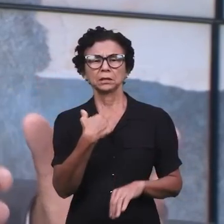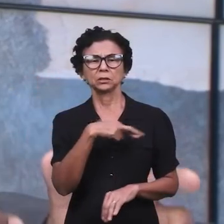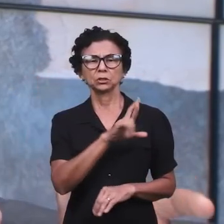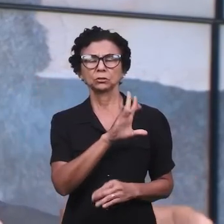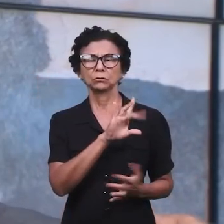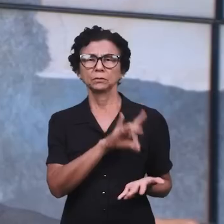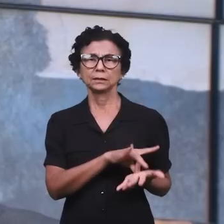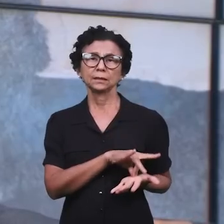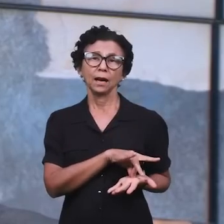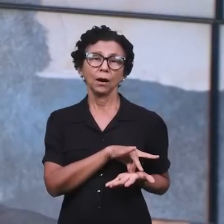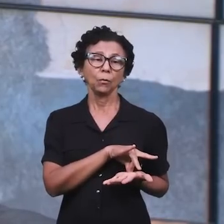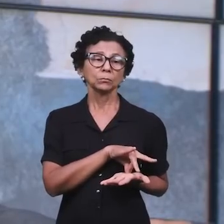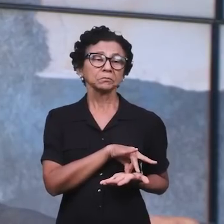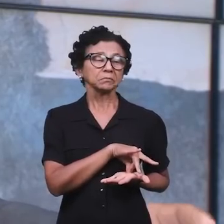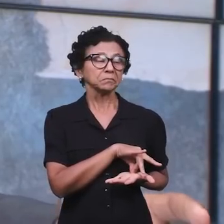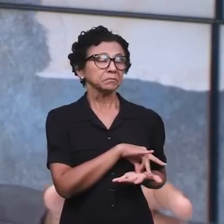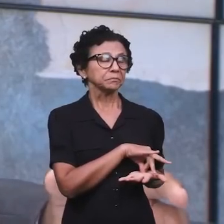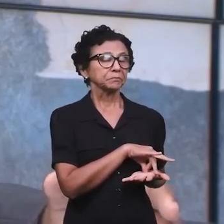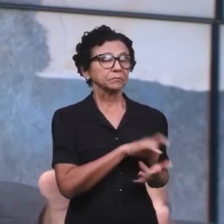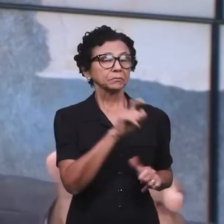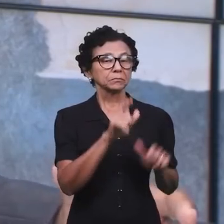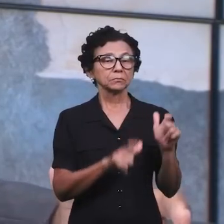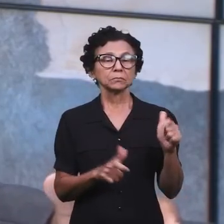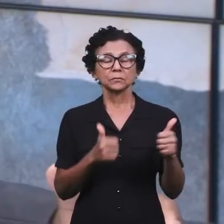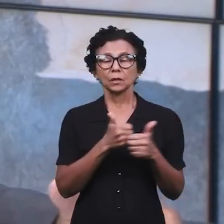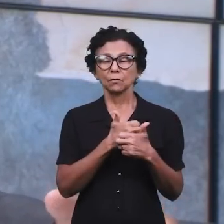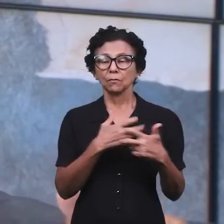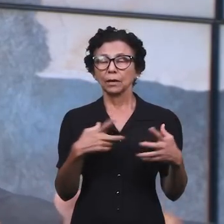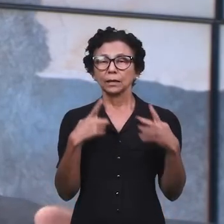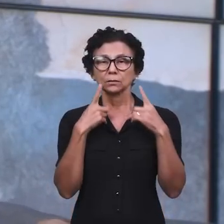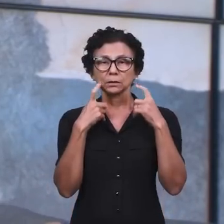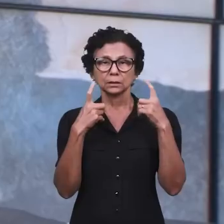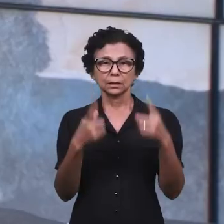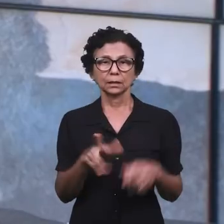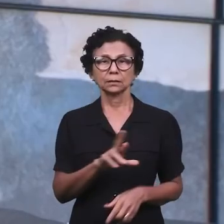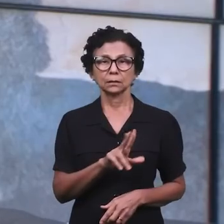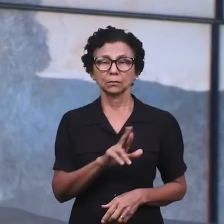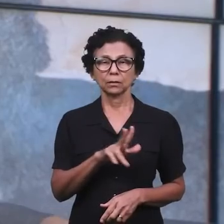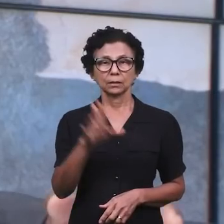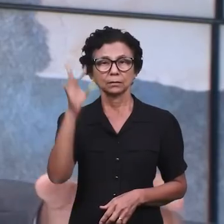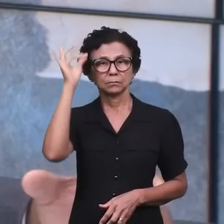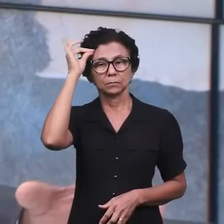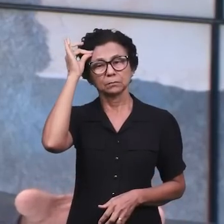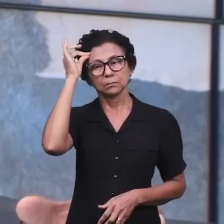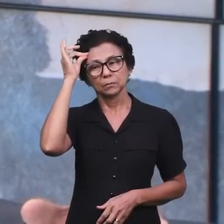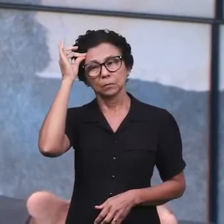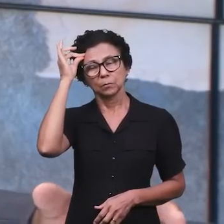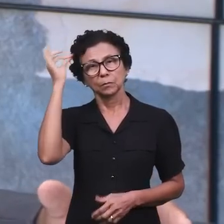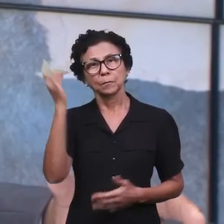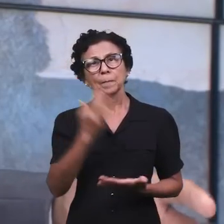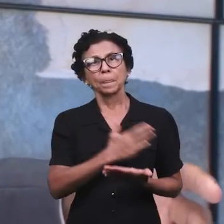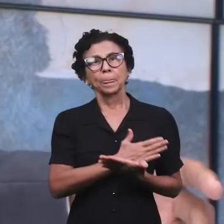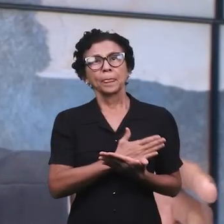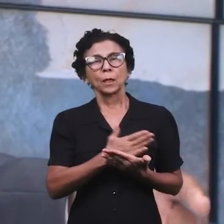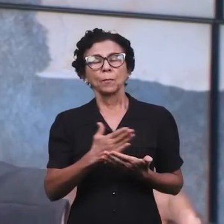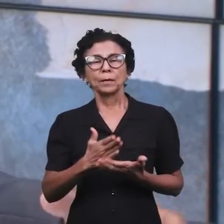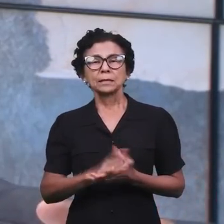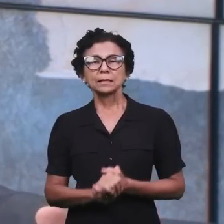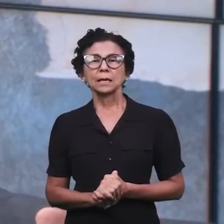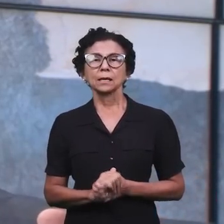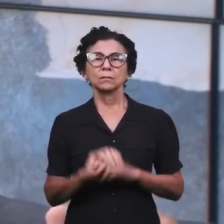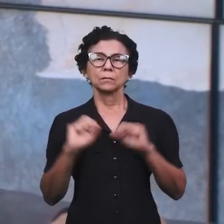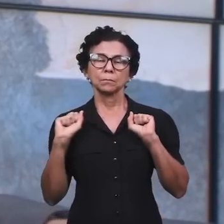diversos interesses, que não eram interesses espirituais, começaram a se